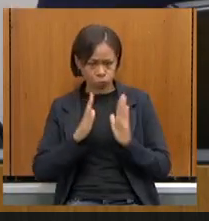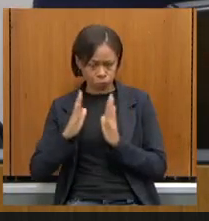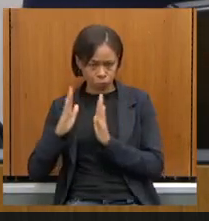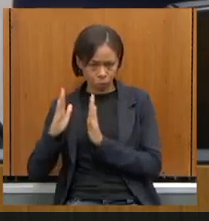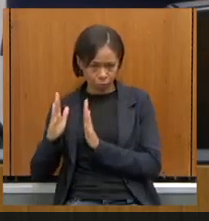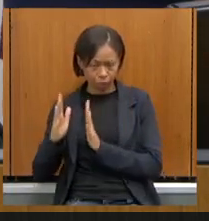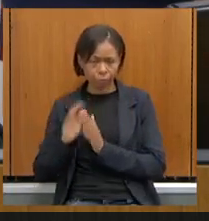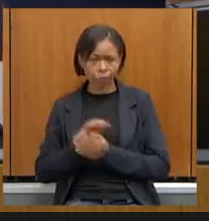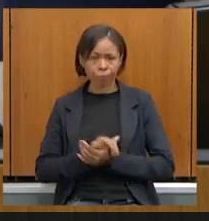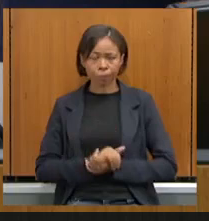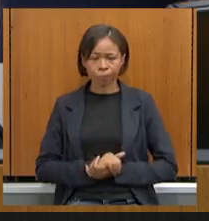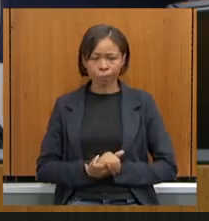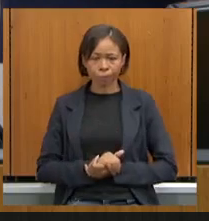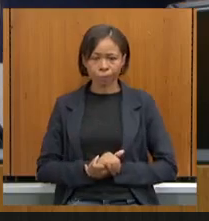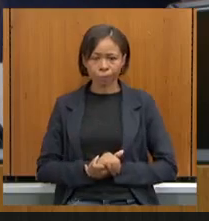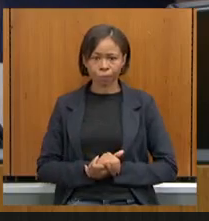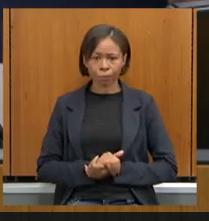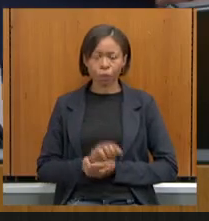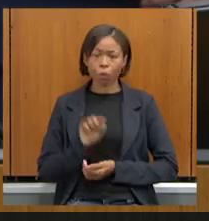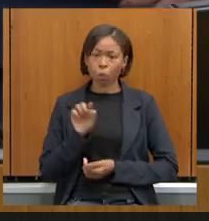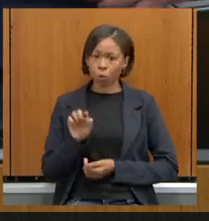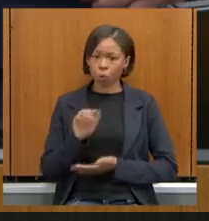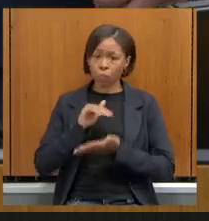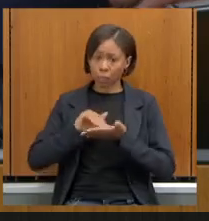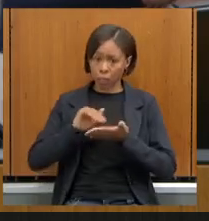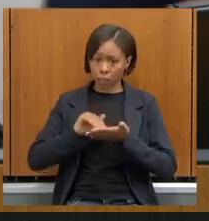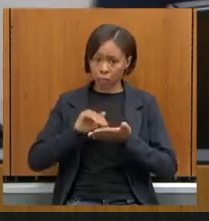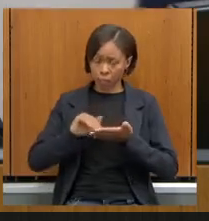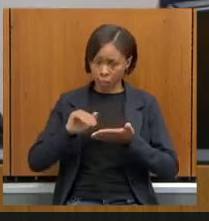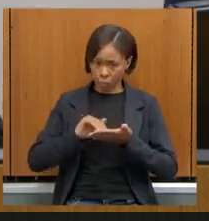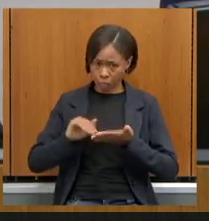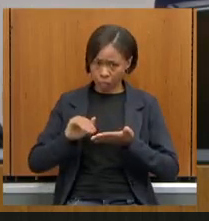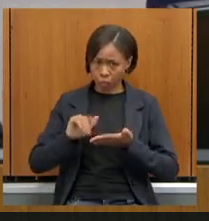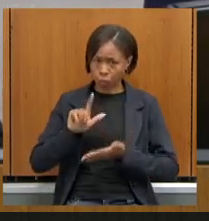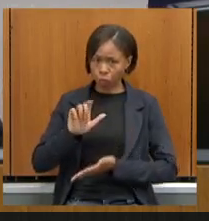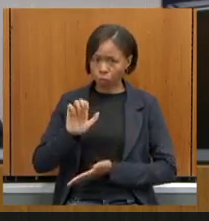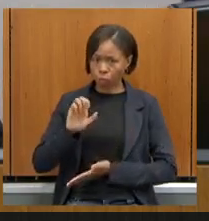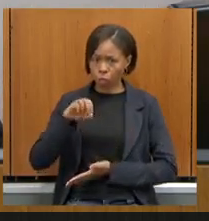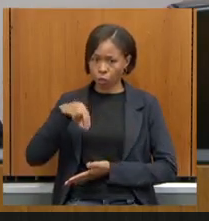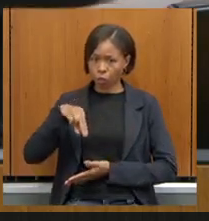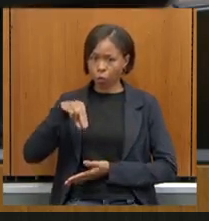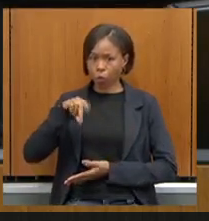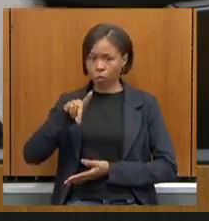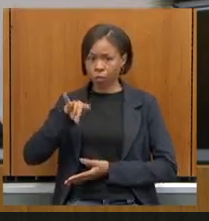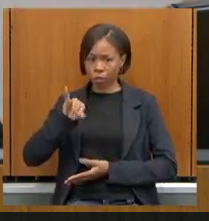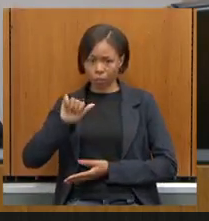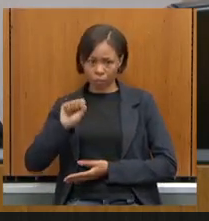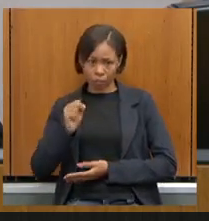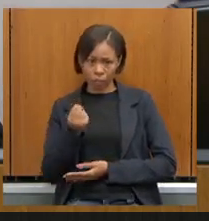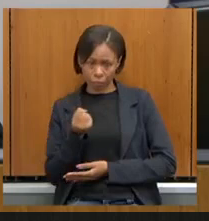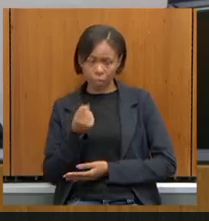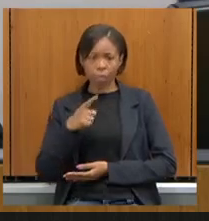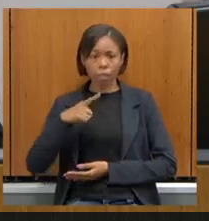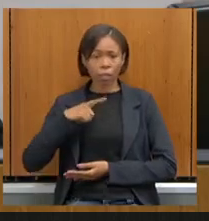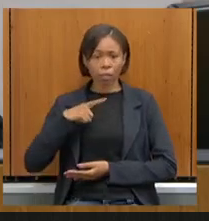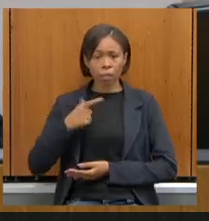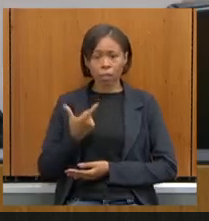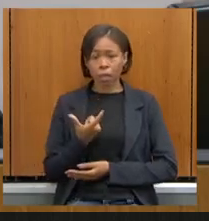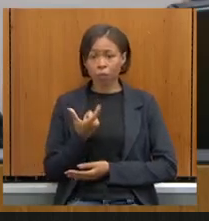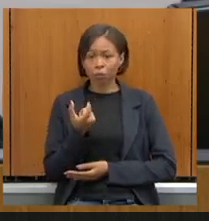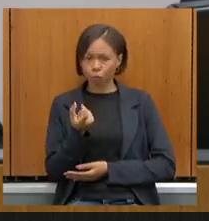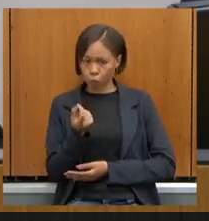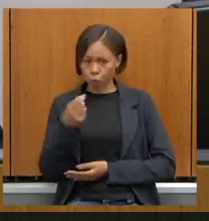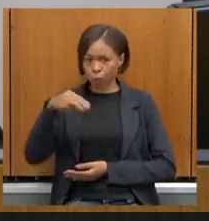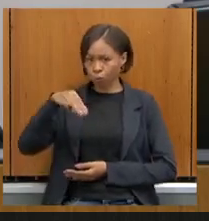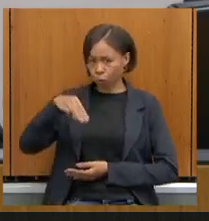O secretário de Estado de Cultura e Turismo, seletivo senhor Leônidas Oliveira, esporá de até 20 minutos para a